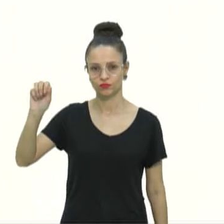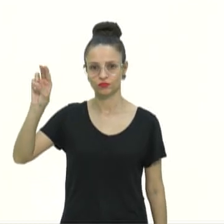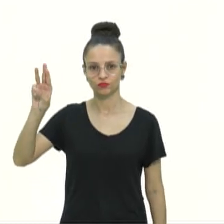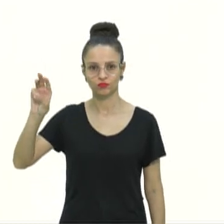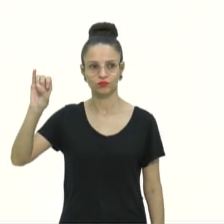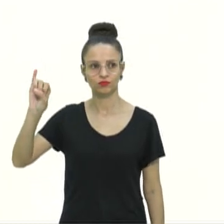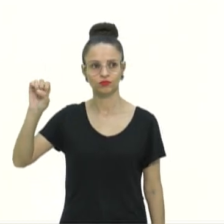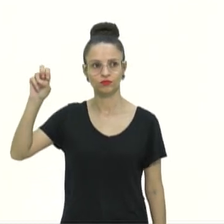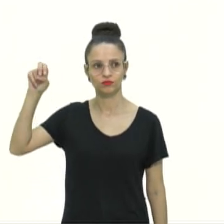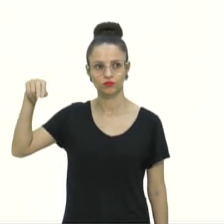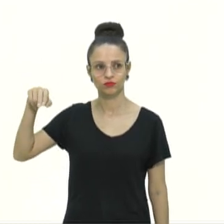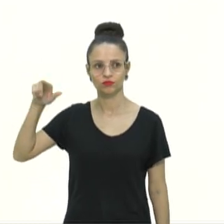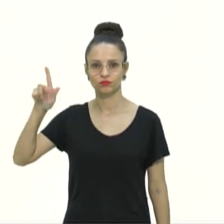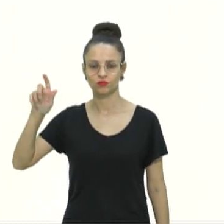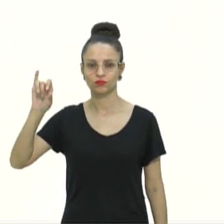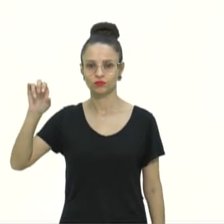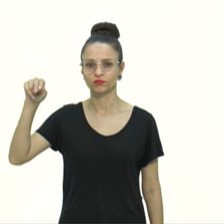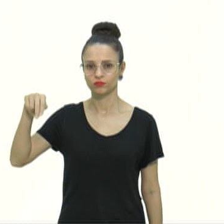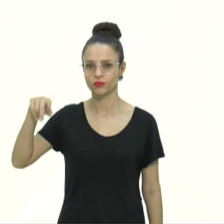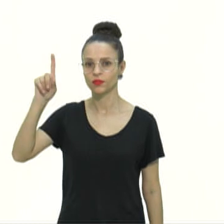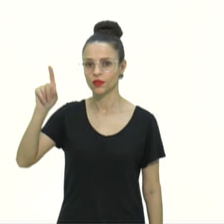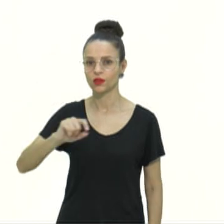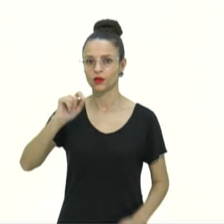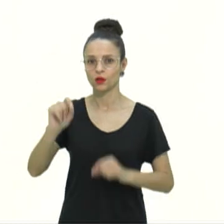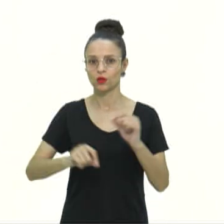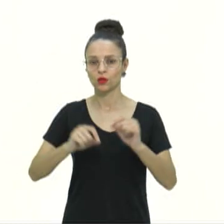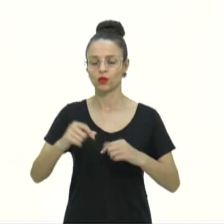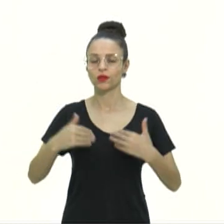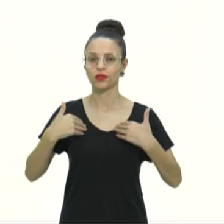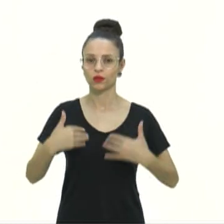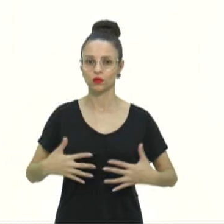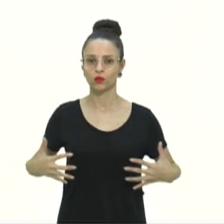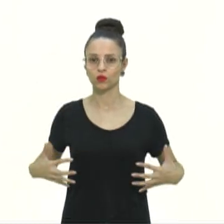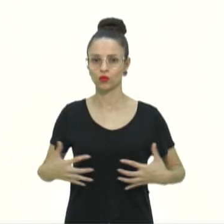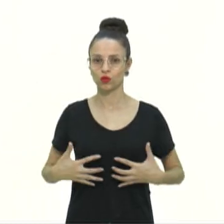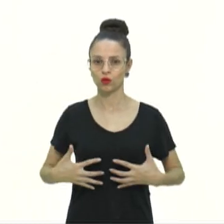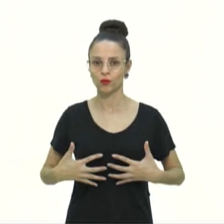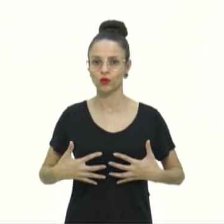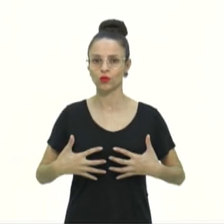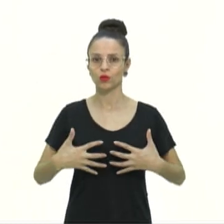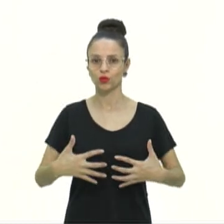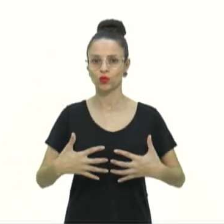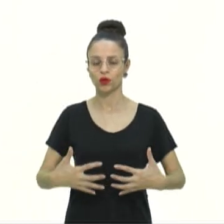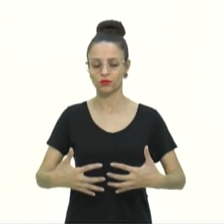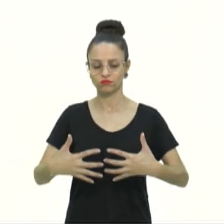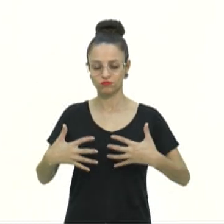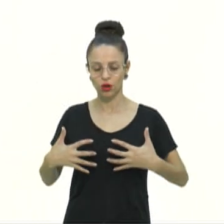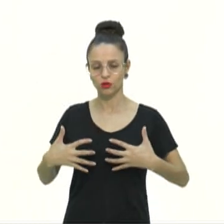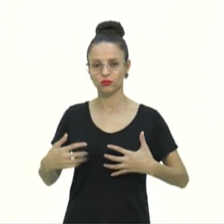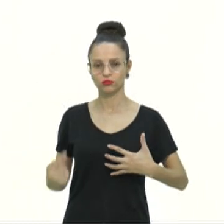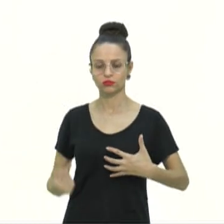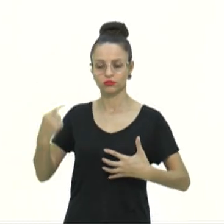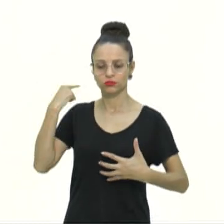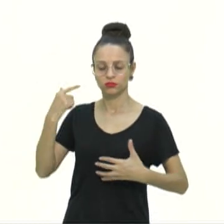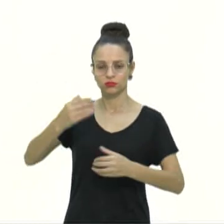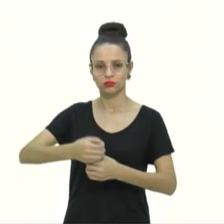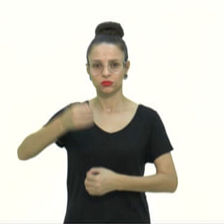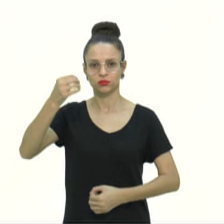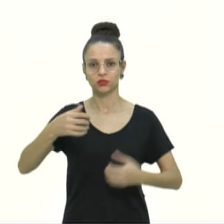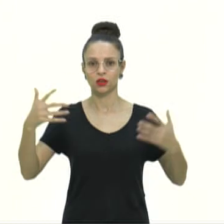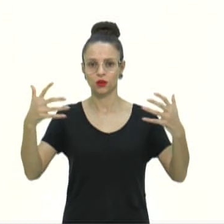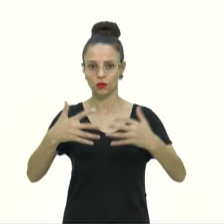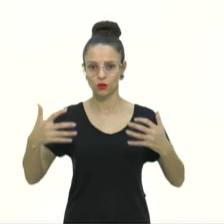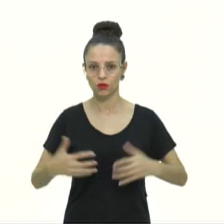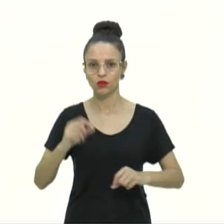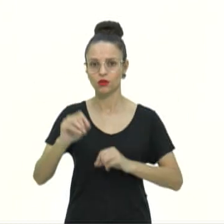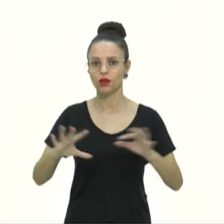se caracteriza? Então, é a ação de trazer o reto abdominal em direção à coluna vertebral. Idealmente, isso é feito através